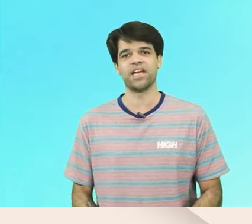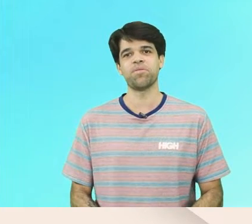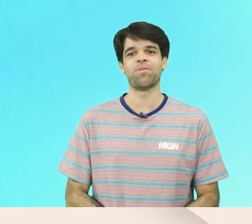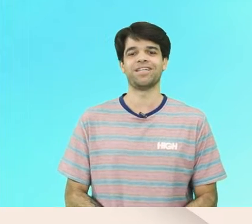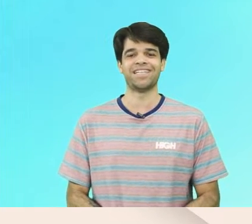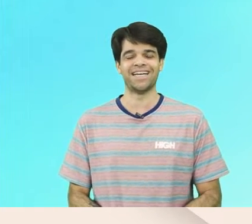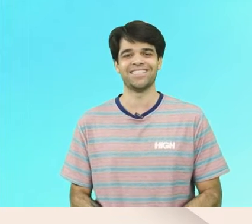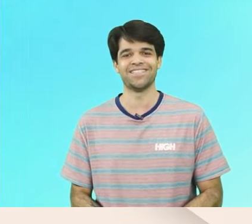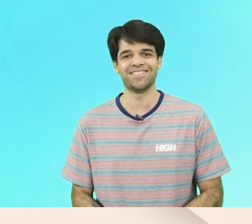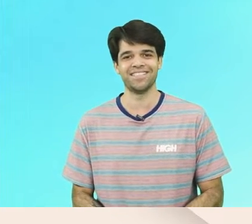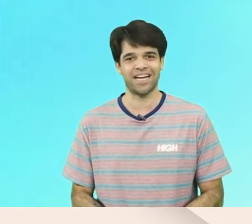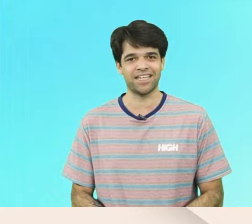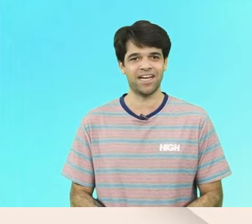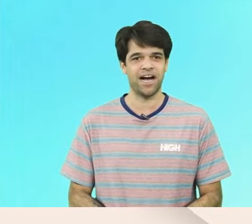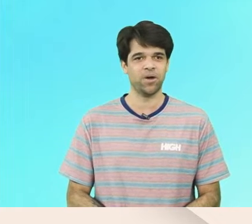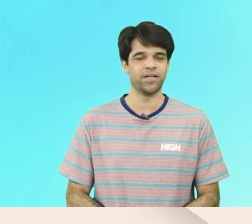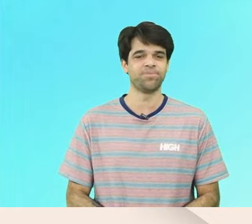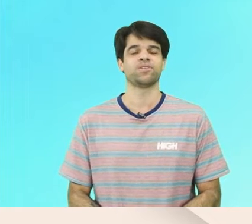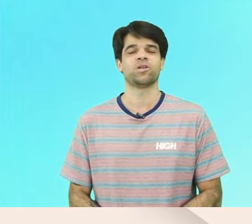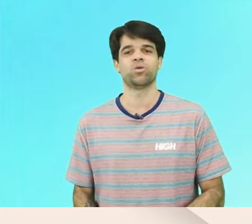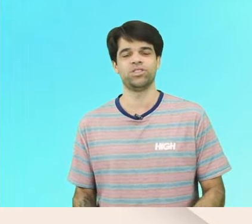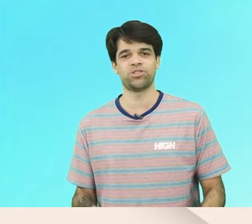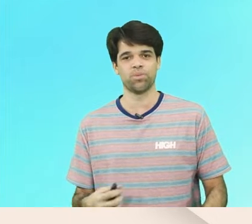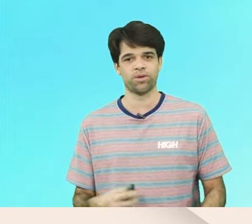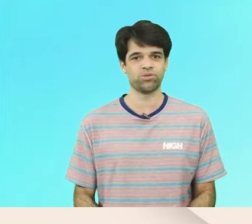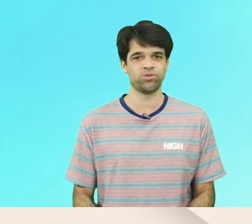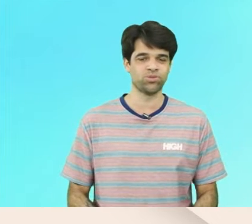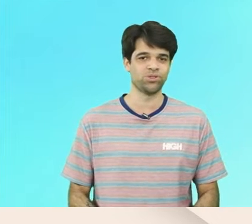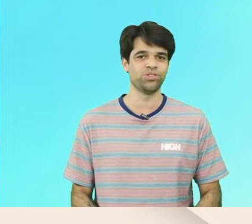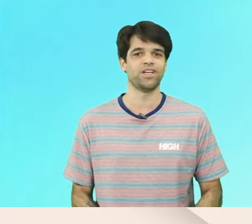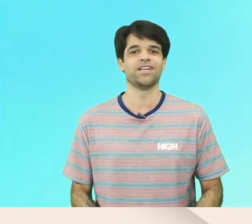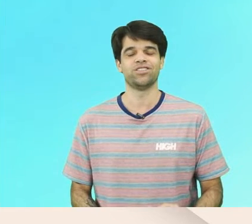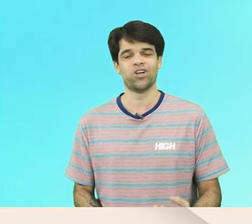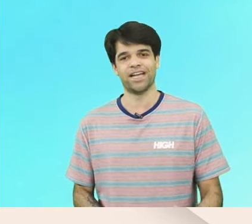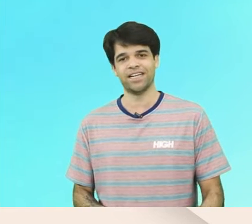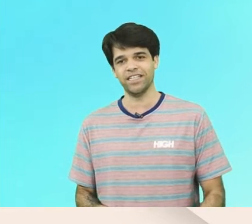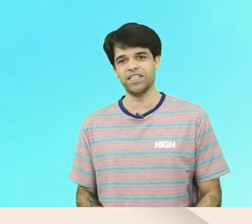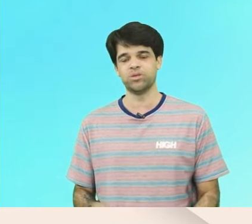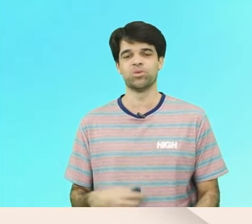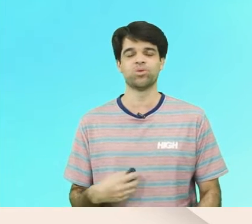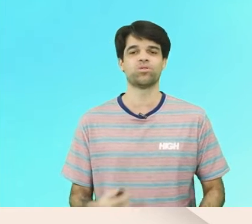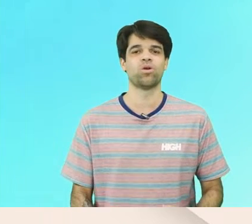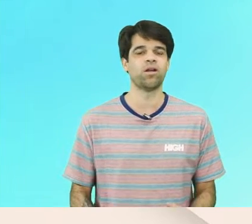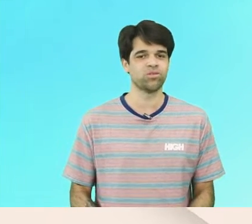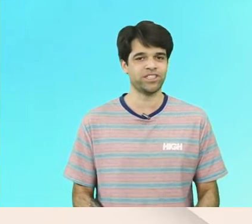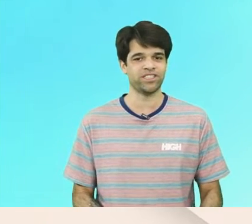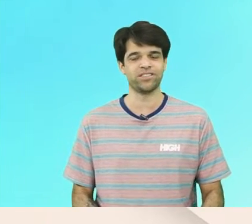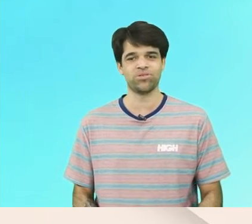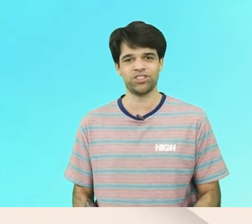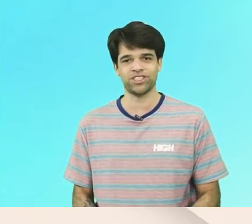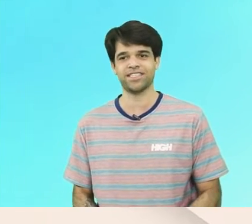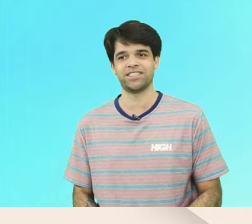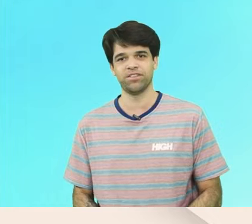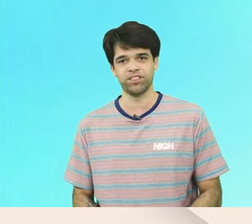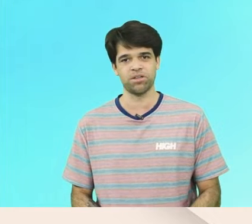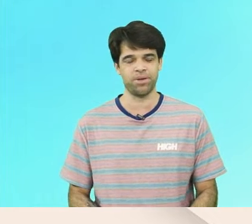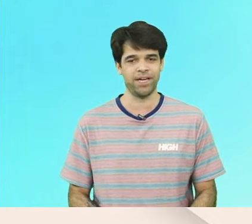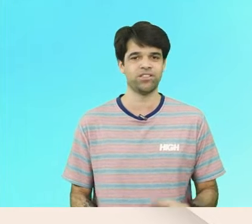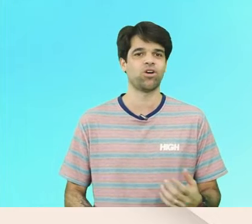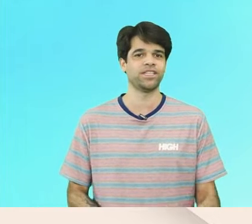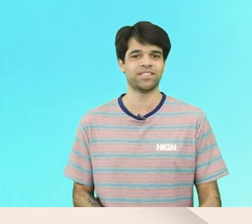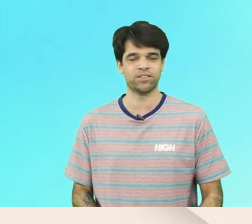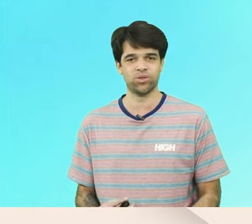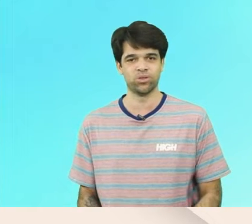há algum tempo, há mais de 10 anos, em sala de aula. Hoje sou professor dos cursos de jornalismo, dou aula no mestrado em indústrias